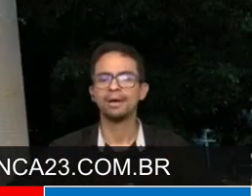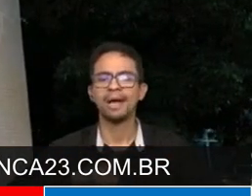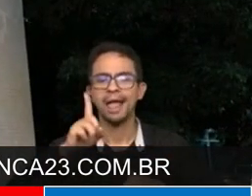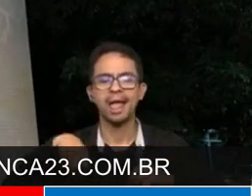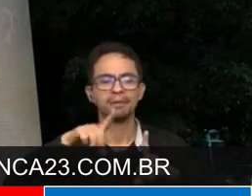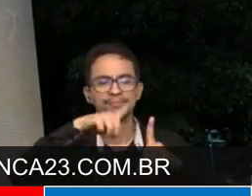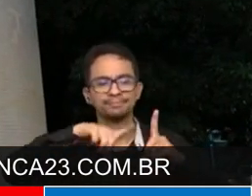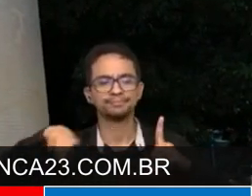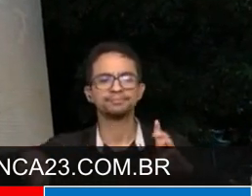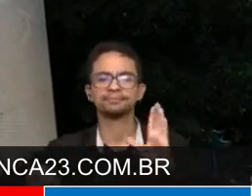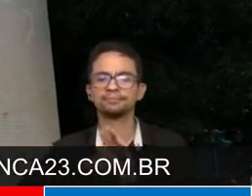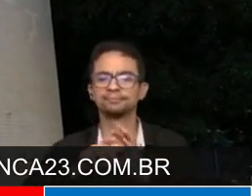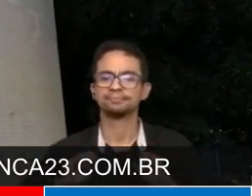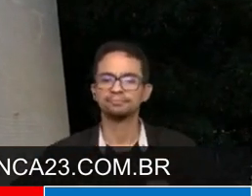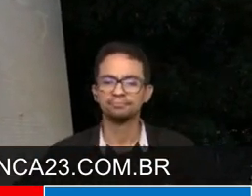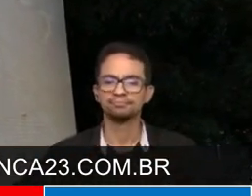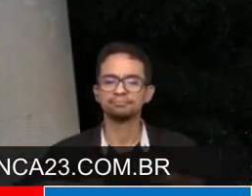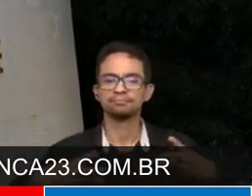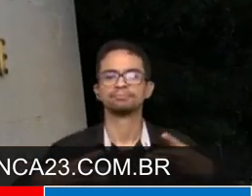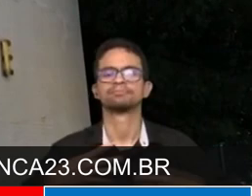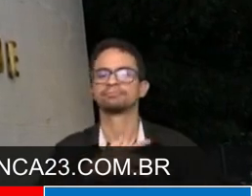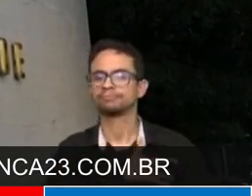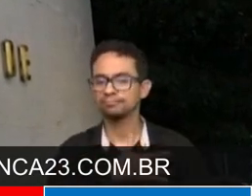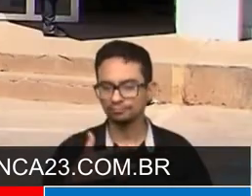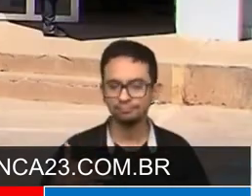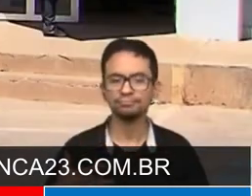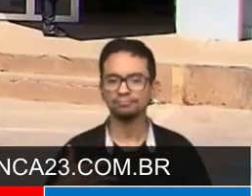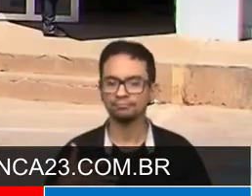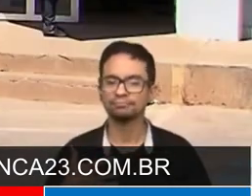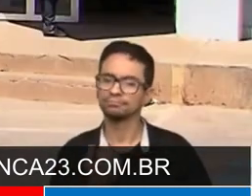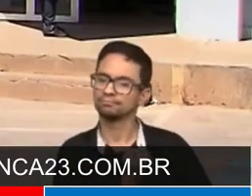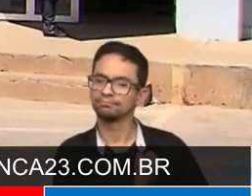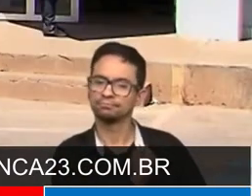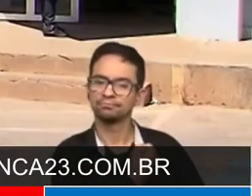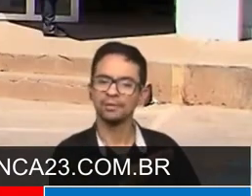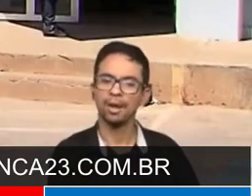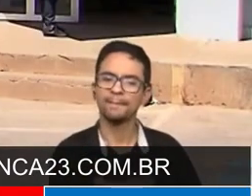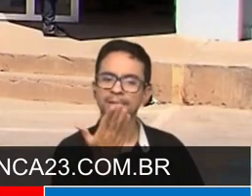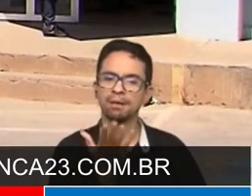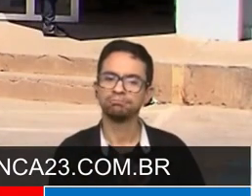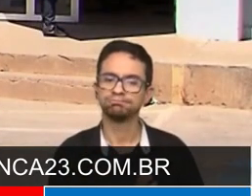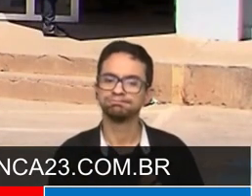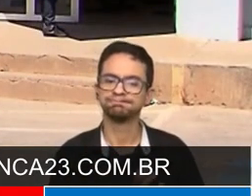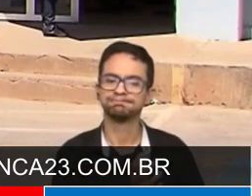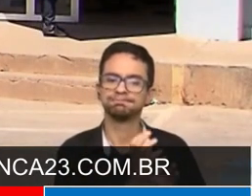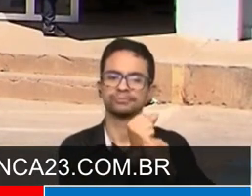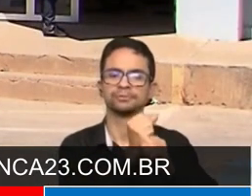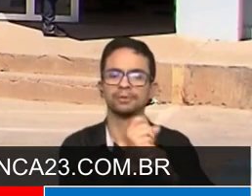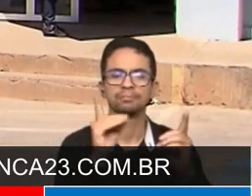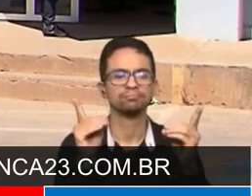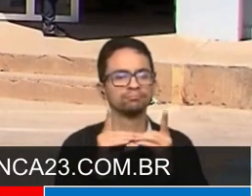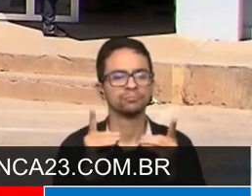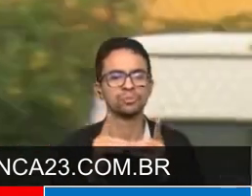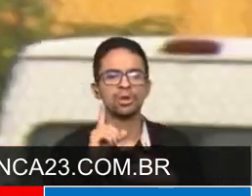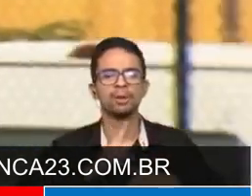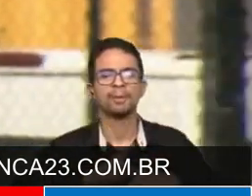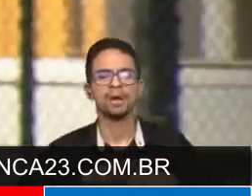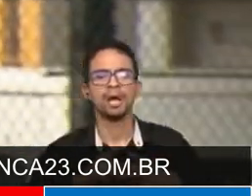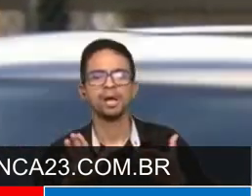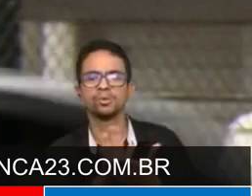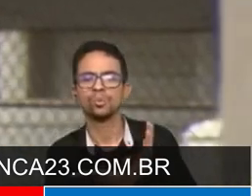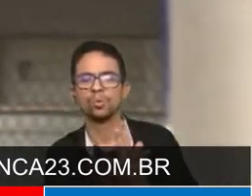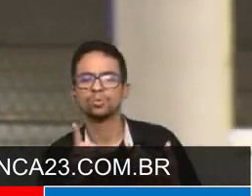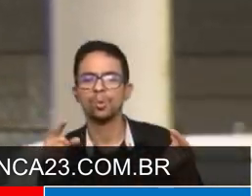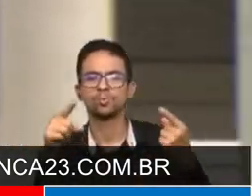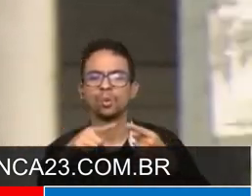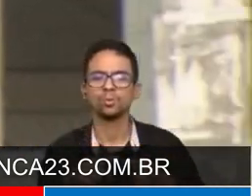do Ministério da Saúde. Os números mostram um grande aumento de atendimentos por causa de transtornos